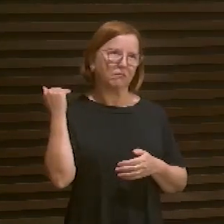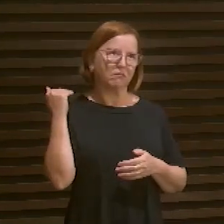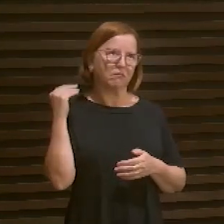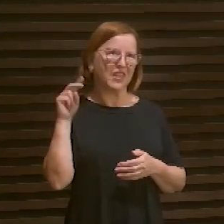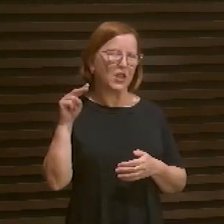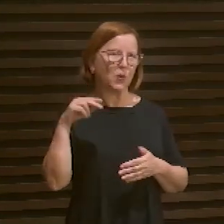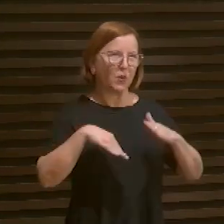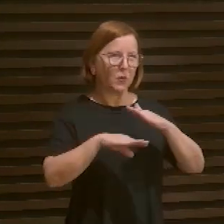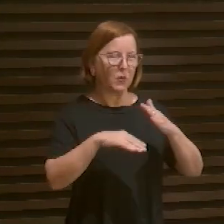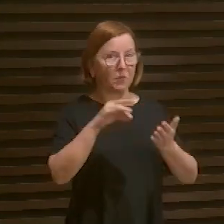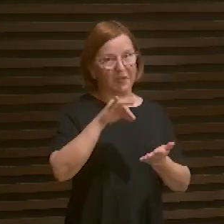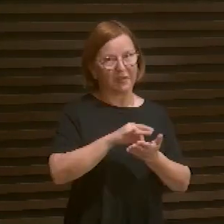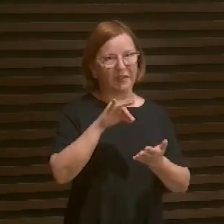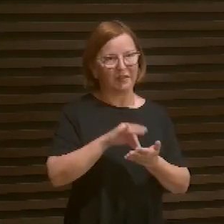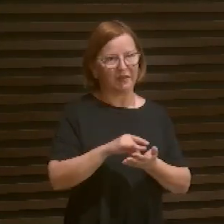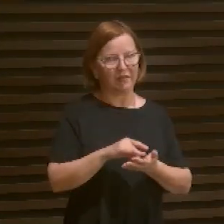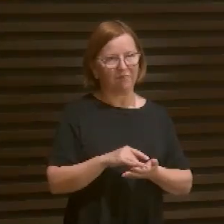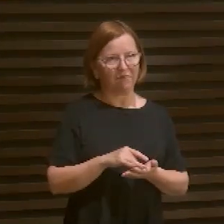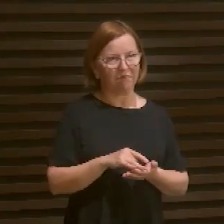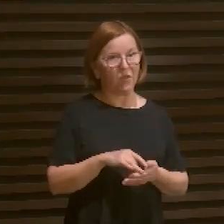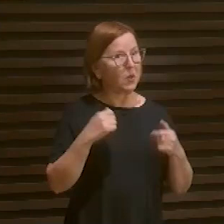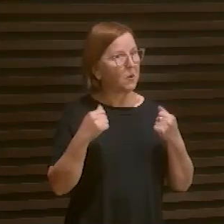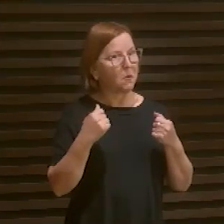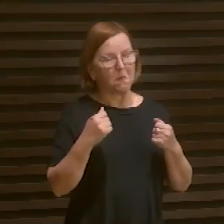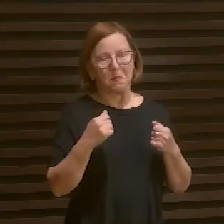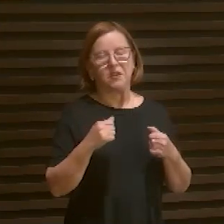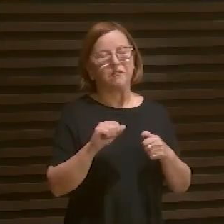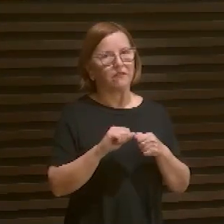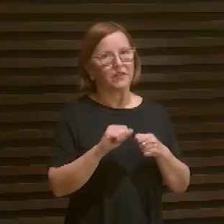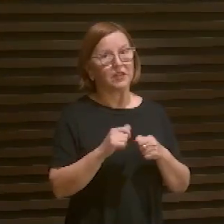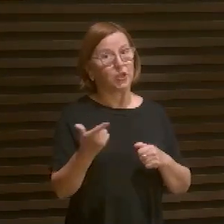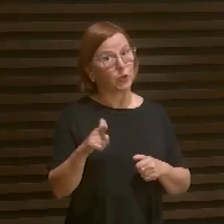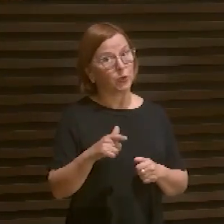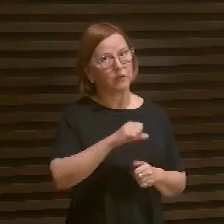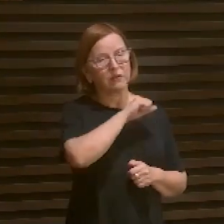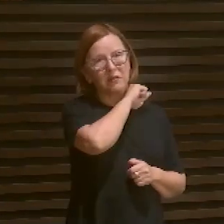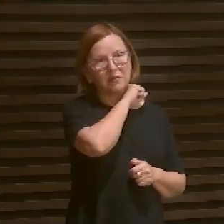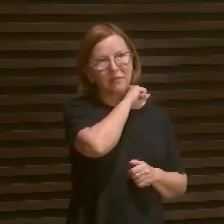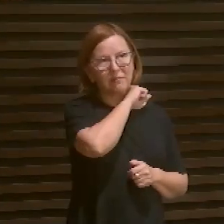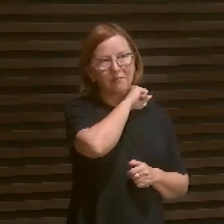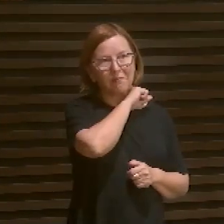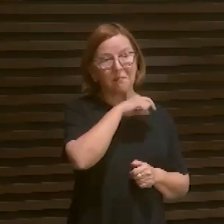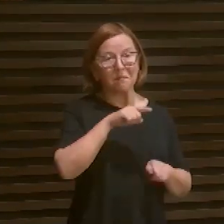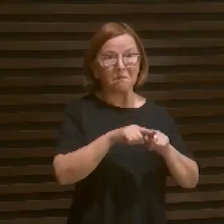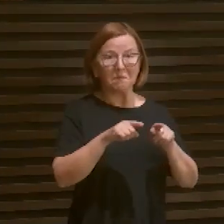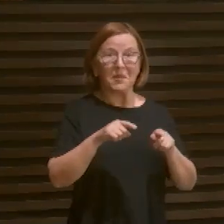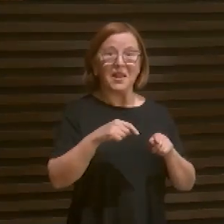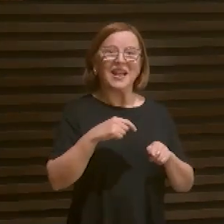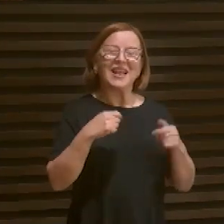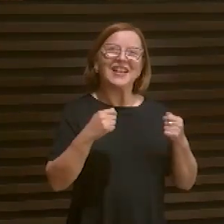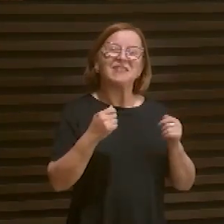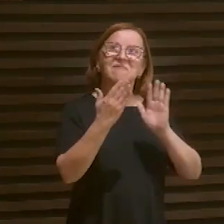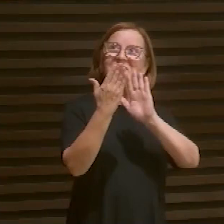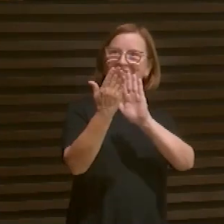sombras da realidade. Eu não preciso mais fazer esse sacrifício, mas eu tenho que apresentar-me perante o meu sumo sacerdote. O